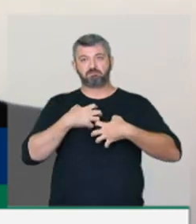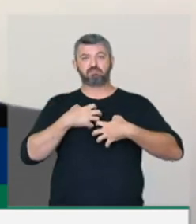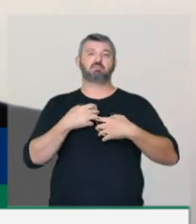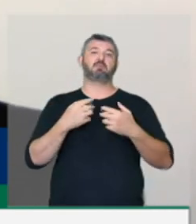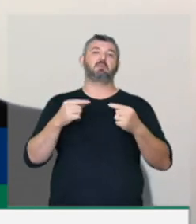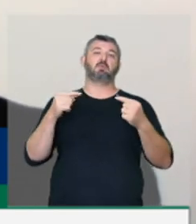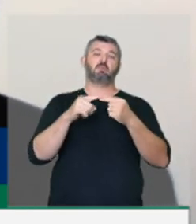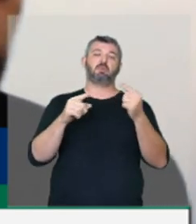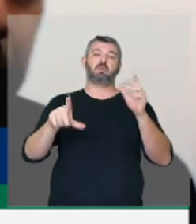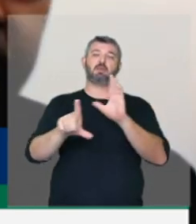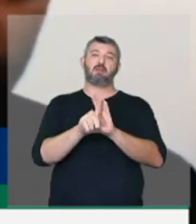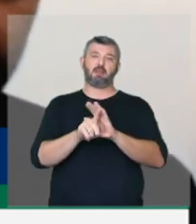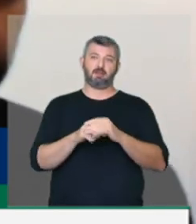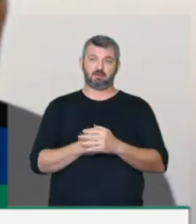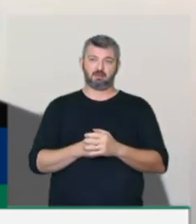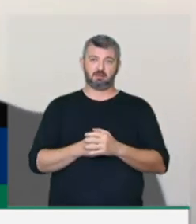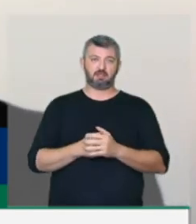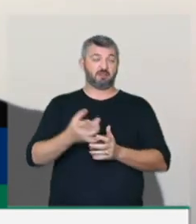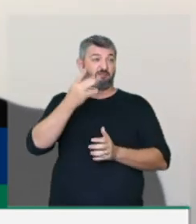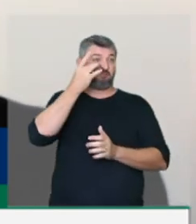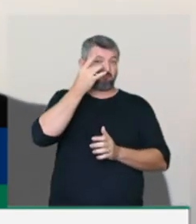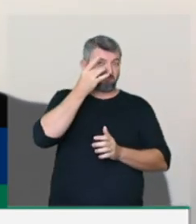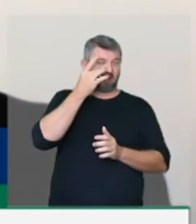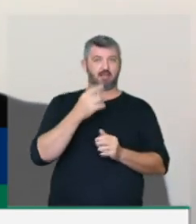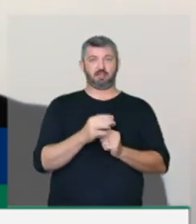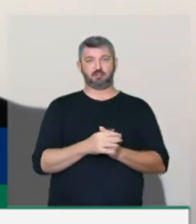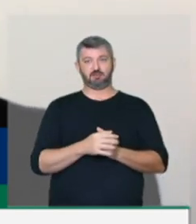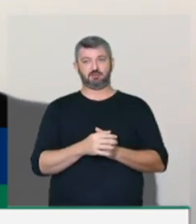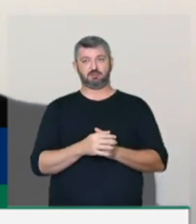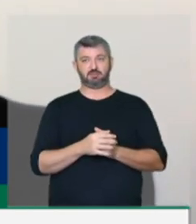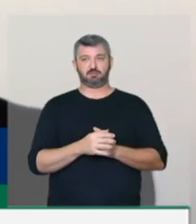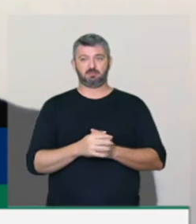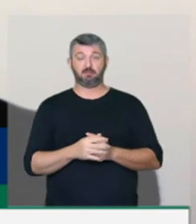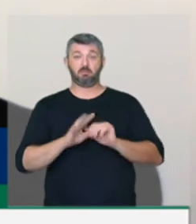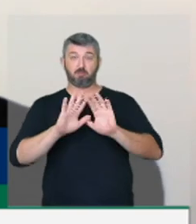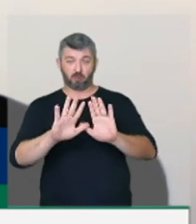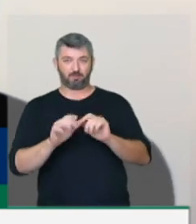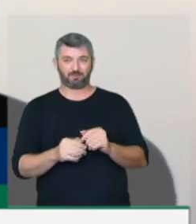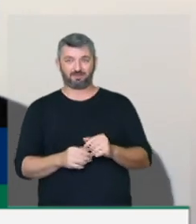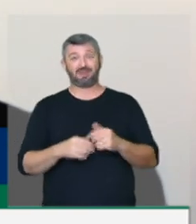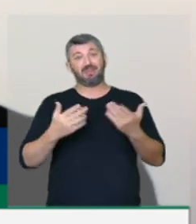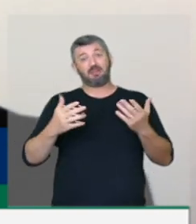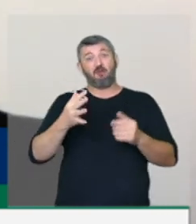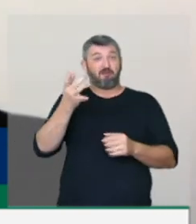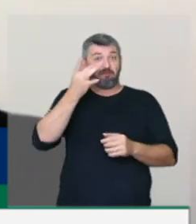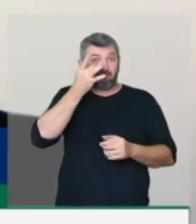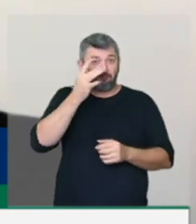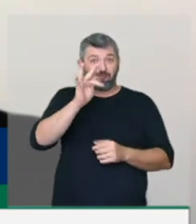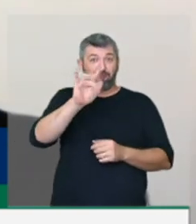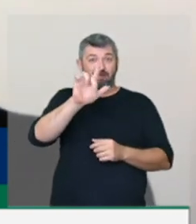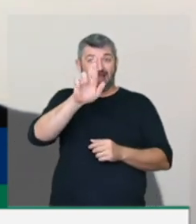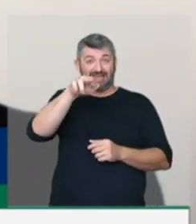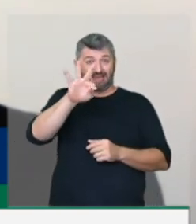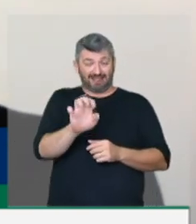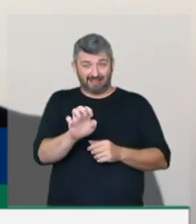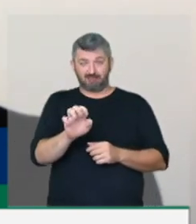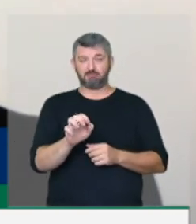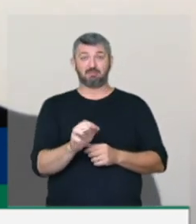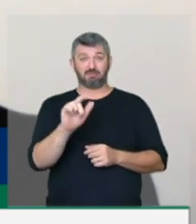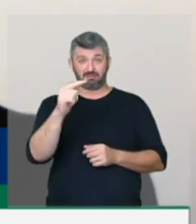aspectos legais de uma prisão em flagrante. Superada a ausência do pressuposto da flagrância, passamos a analisar a falta do segundo